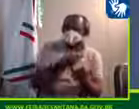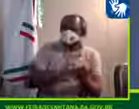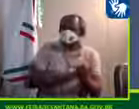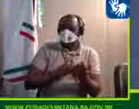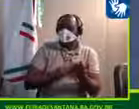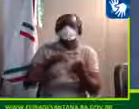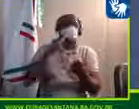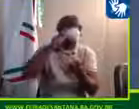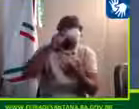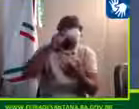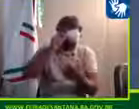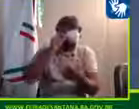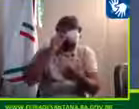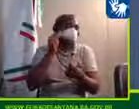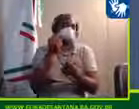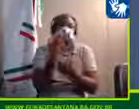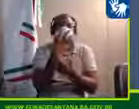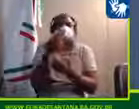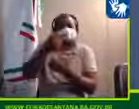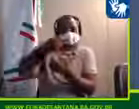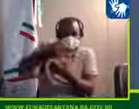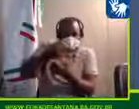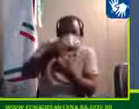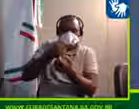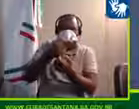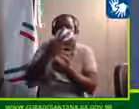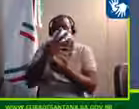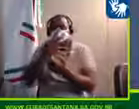ontem, anteontem,